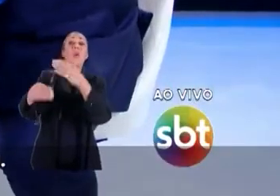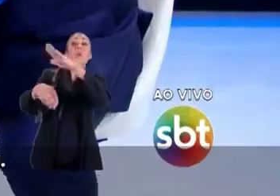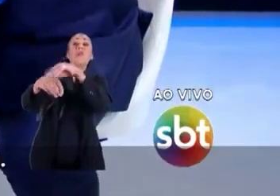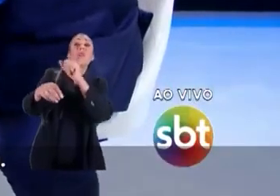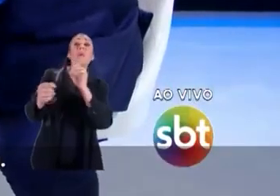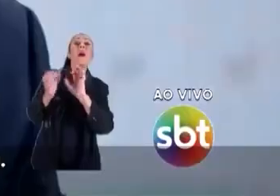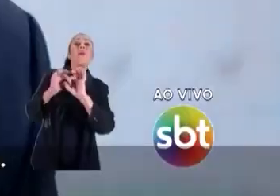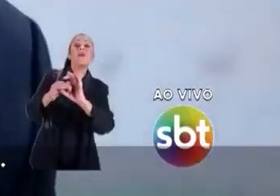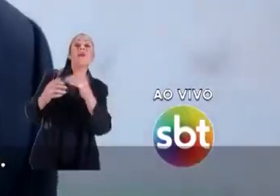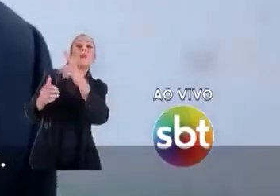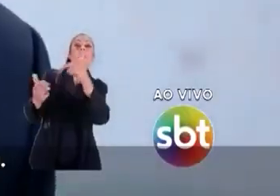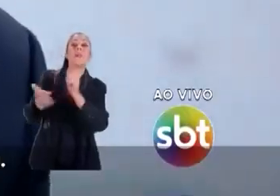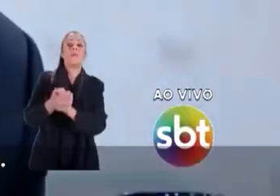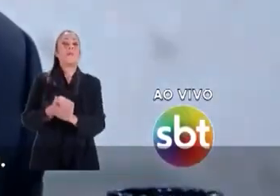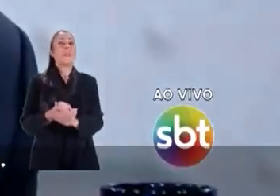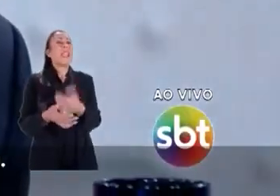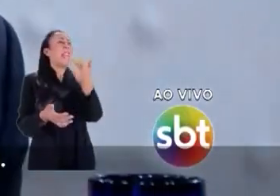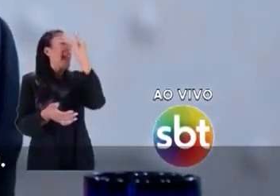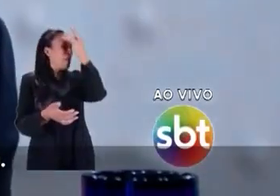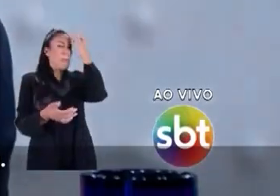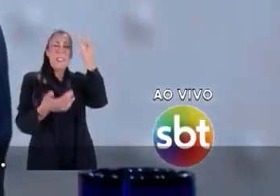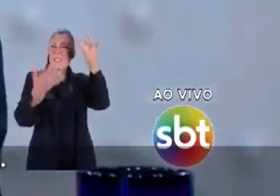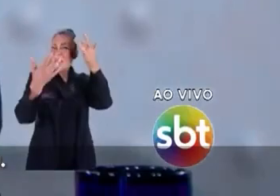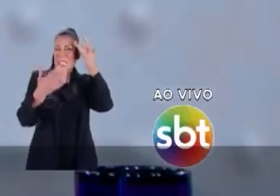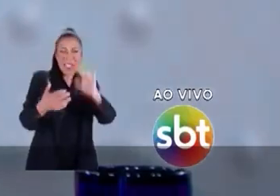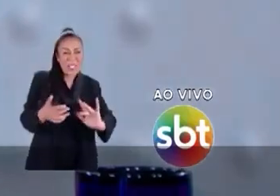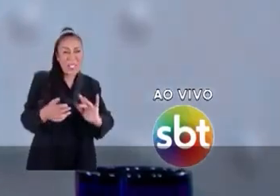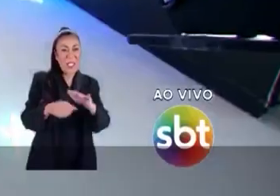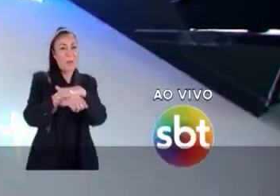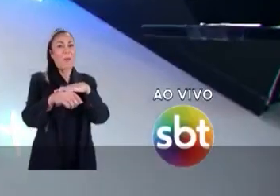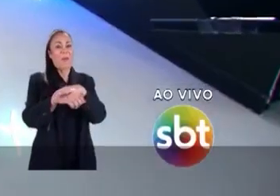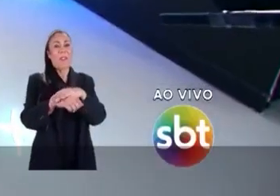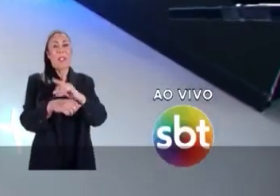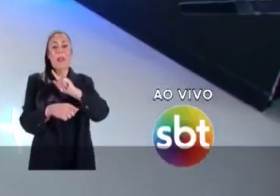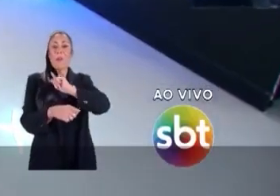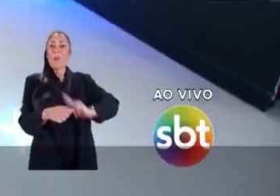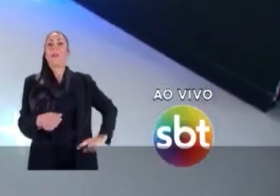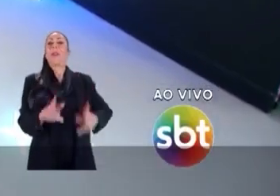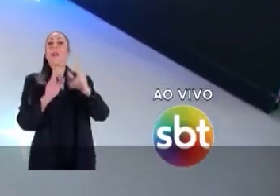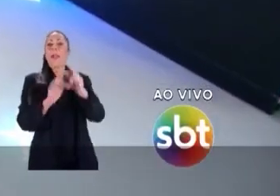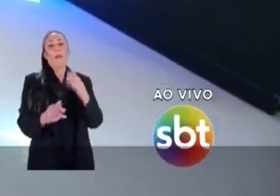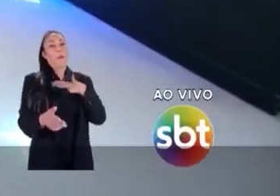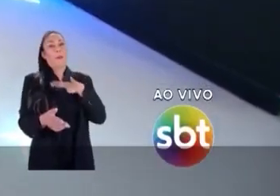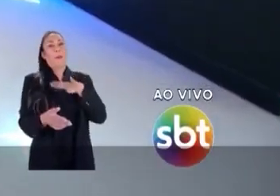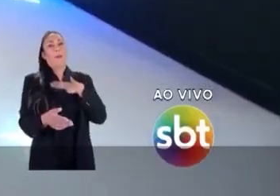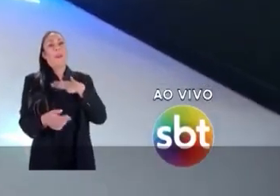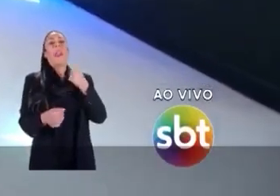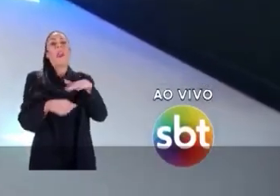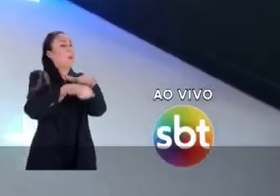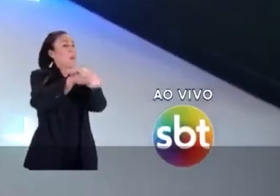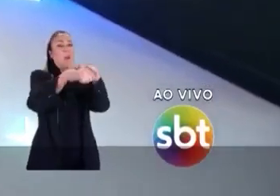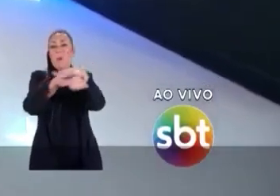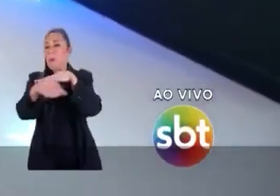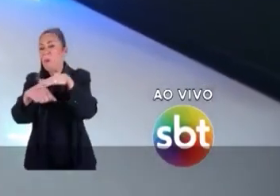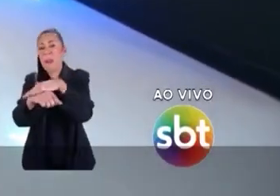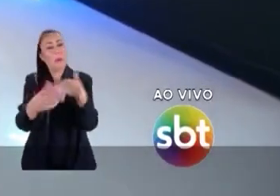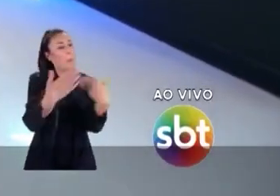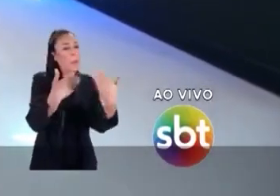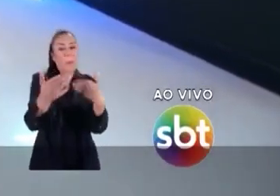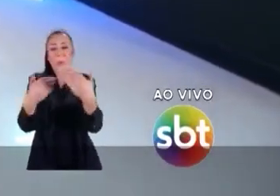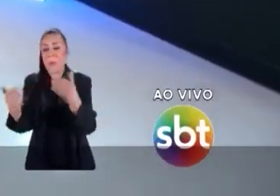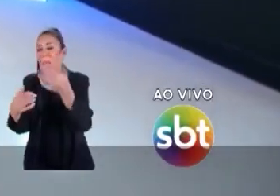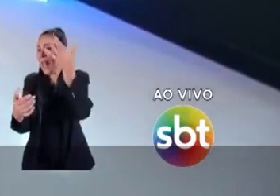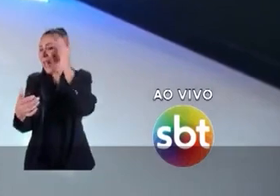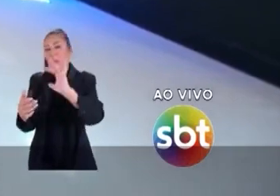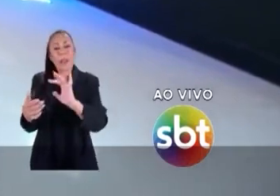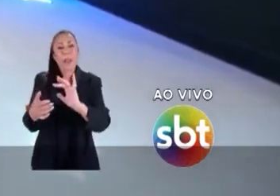novo? Ninguém sabe conversar com um governador como eu. Eu converso com todo mundo, eu não quero saber a que partido a pessoa